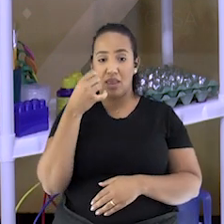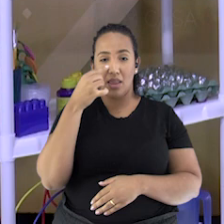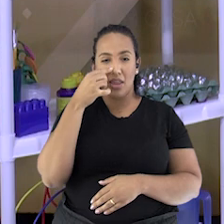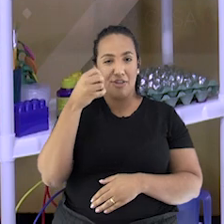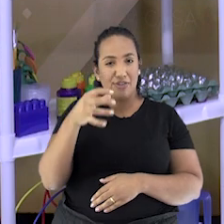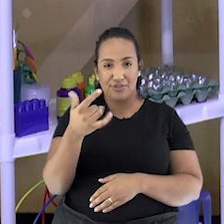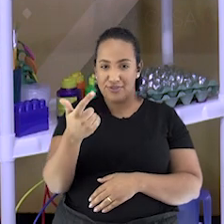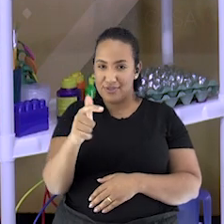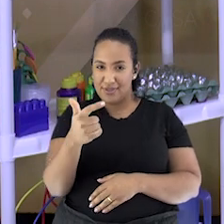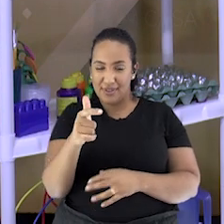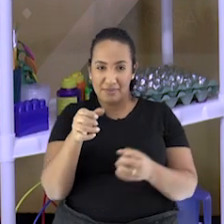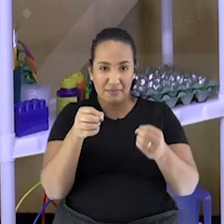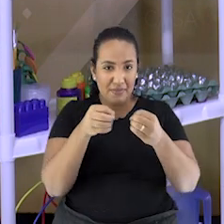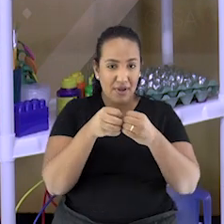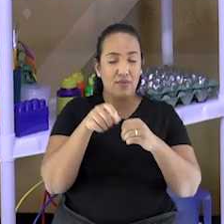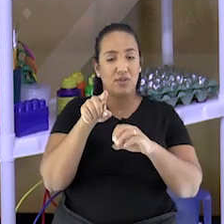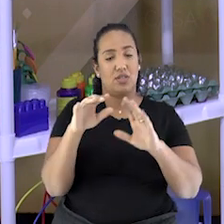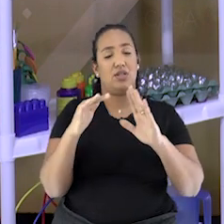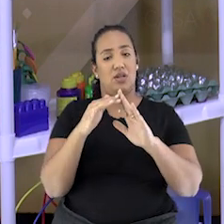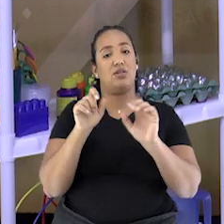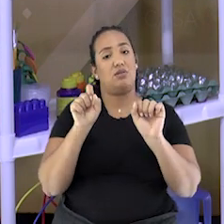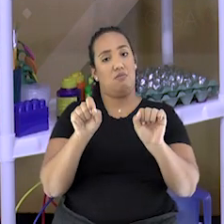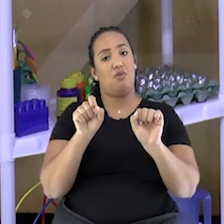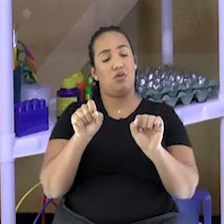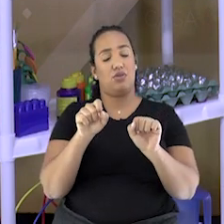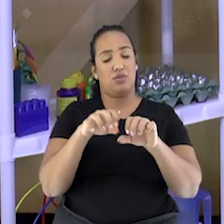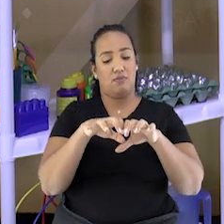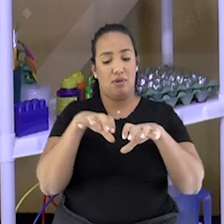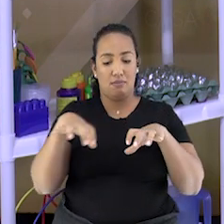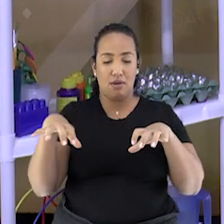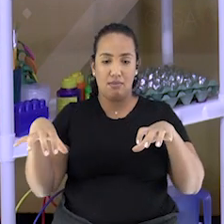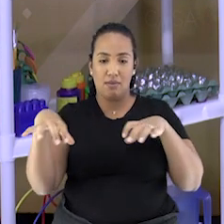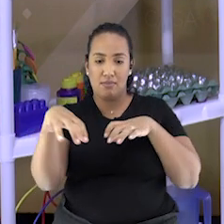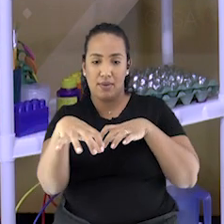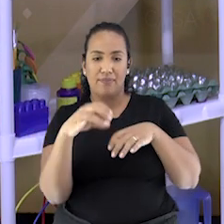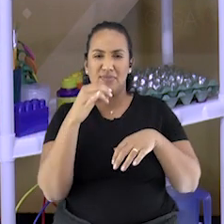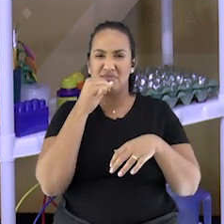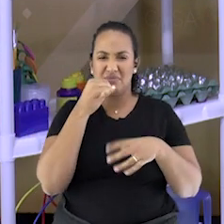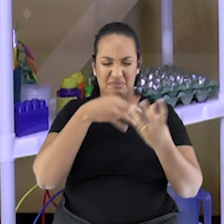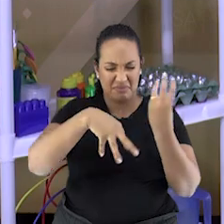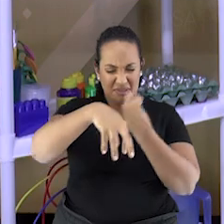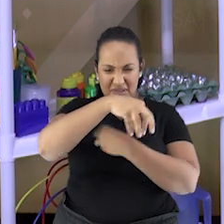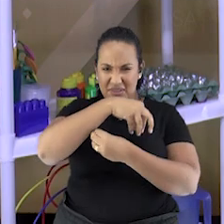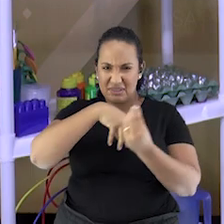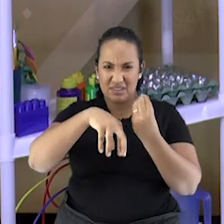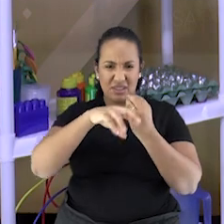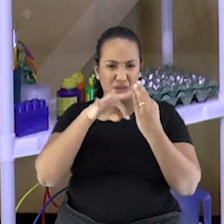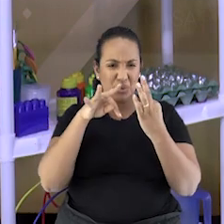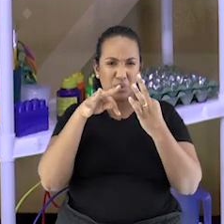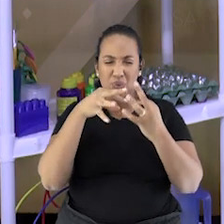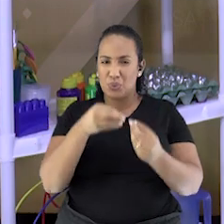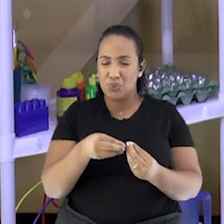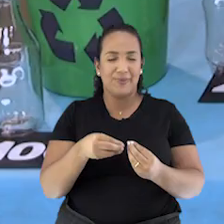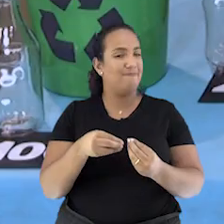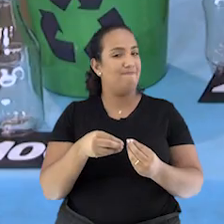tudo isso dentro de uma única sacola, vocês podem deixar separados dentro do próprio lixo e sacolas